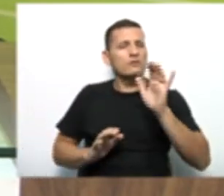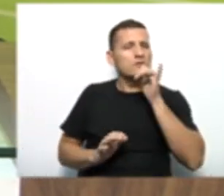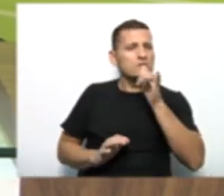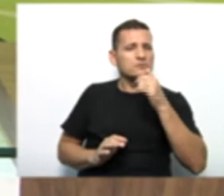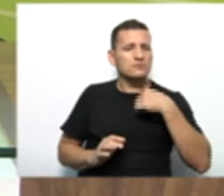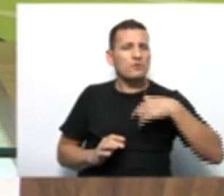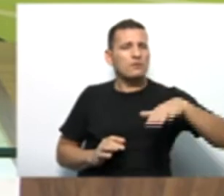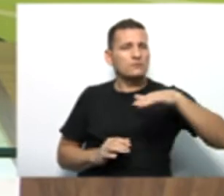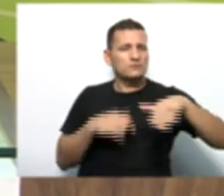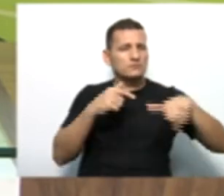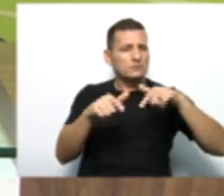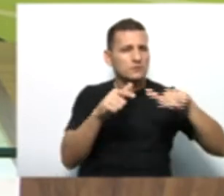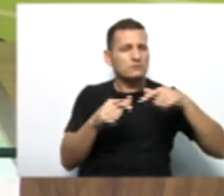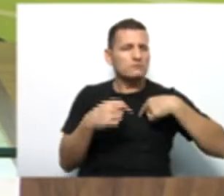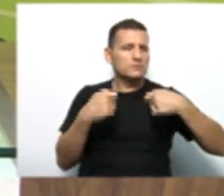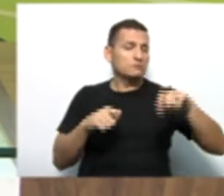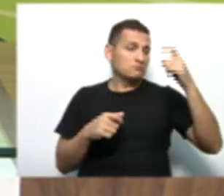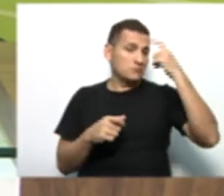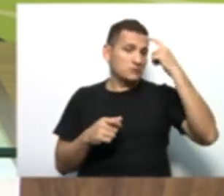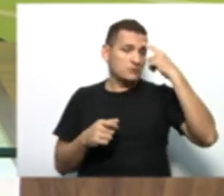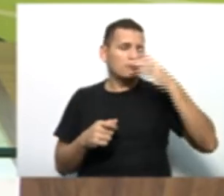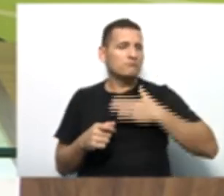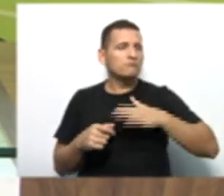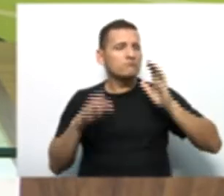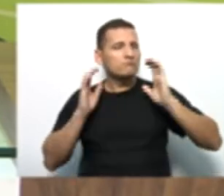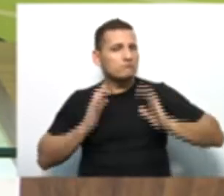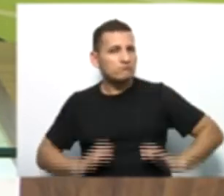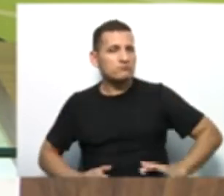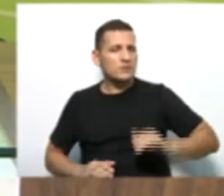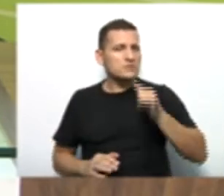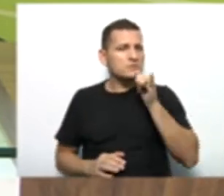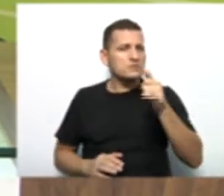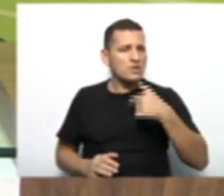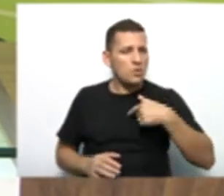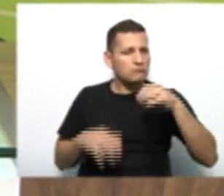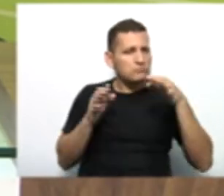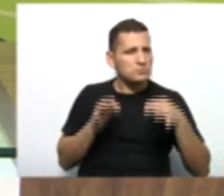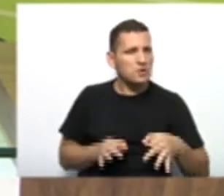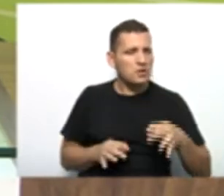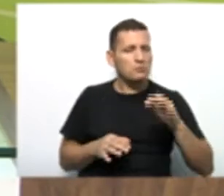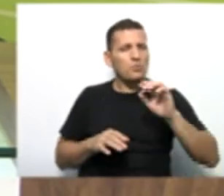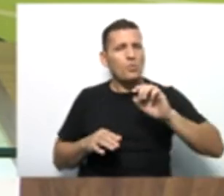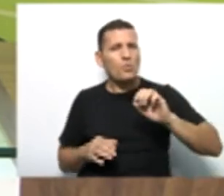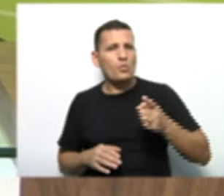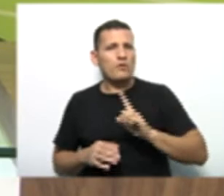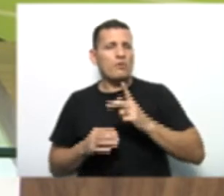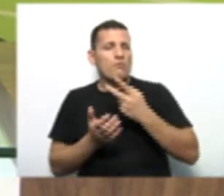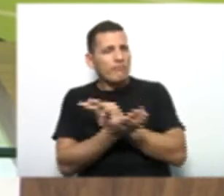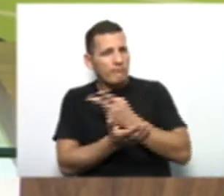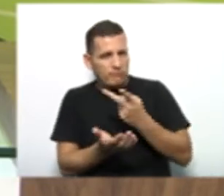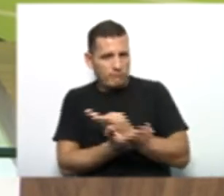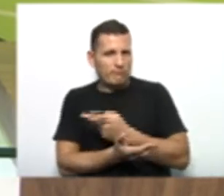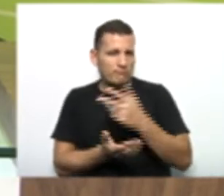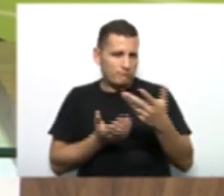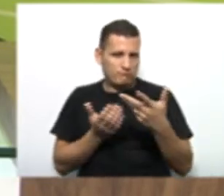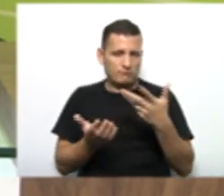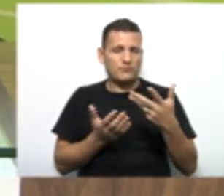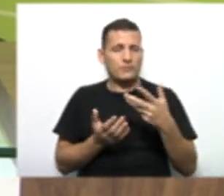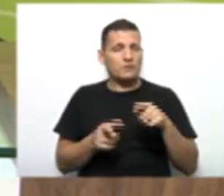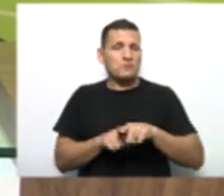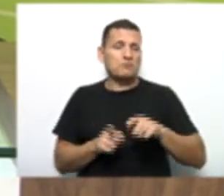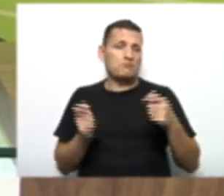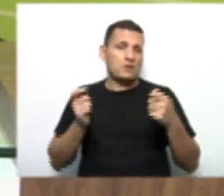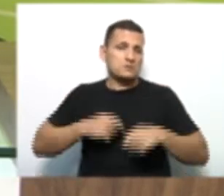preciso pensar sobre a minha conduta. Eu preciso pensar se eu agi bem, se eu agi errado. É ter a capacidade de pedir